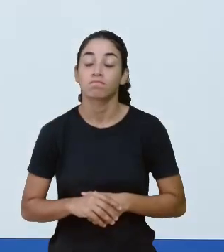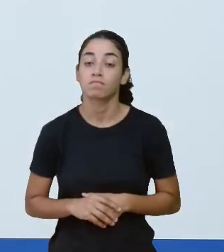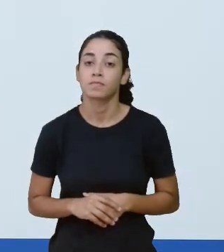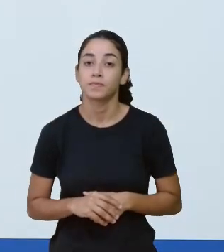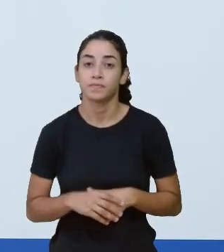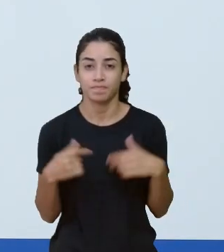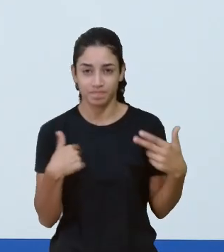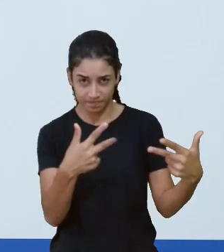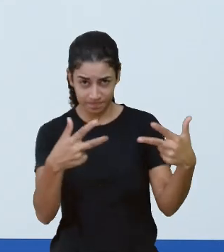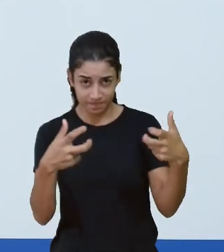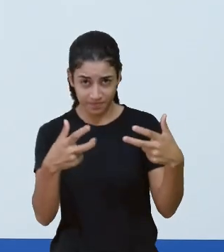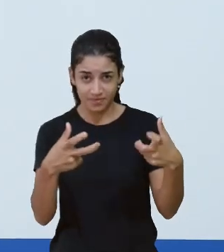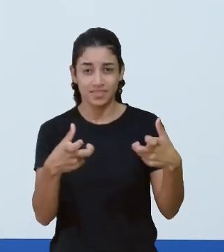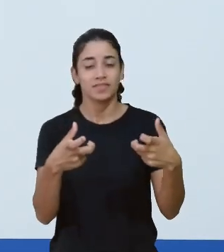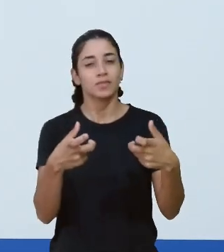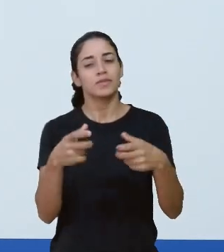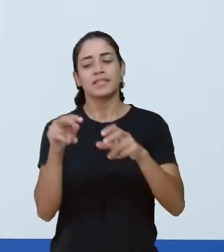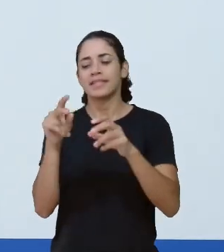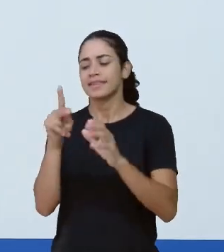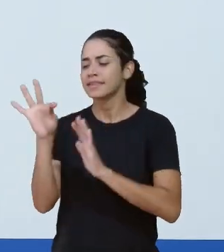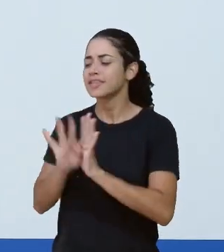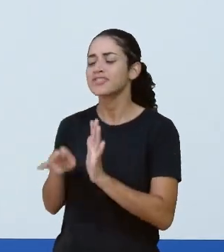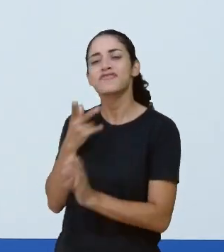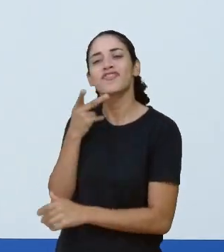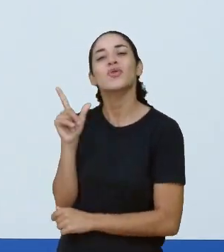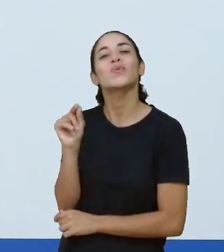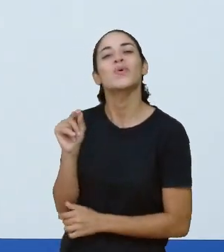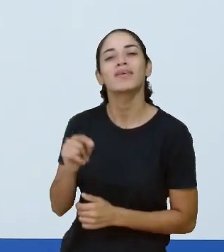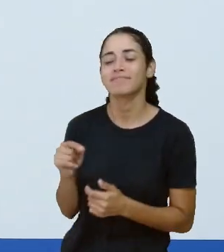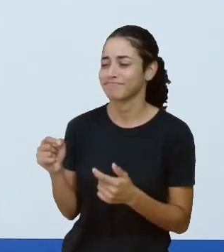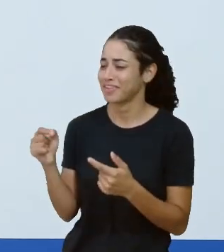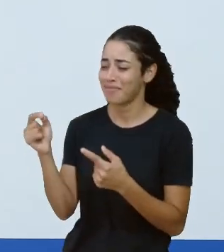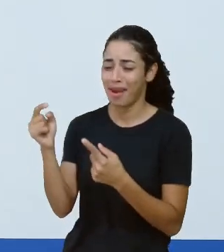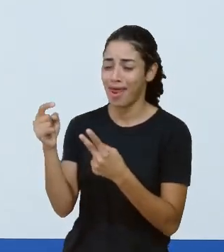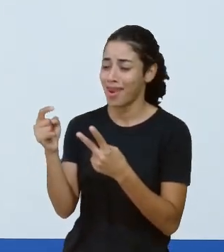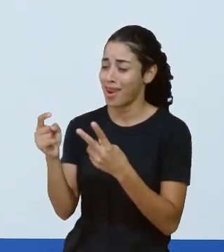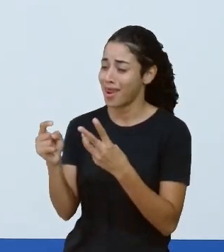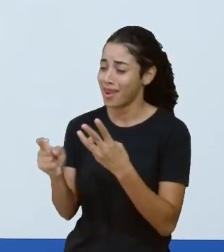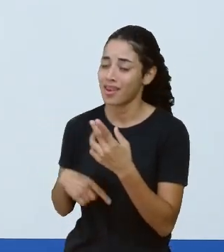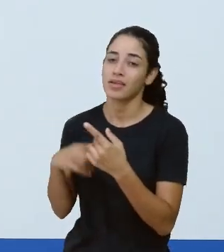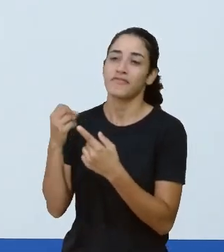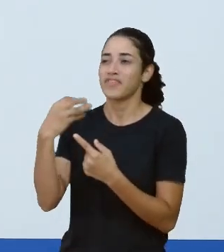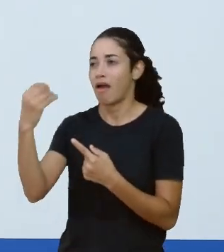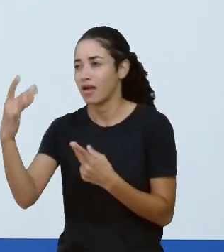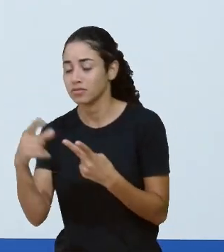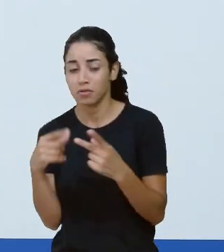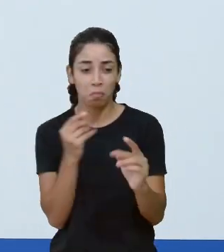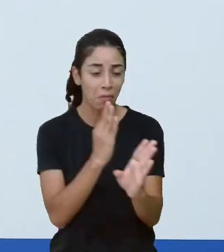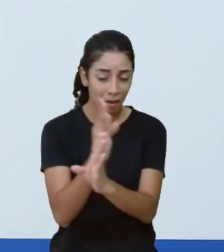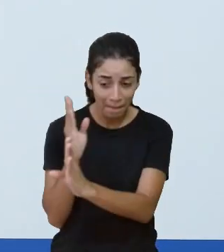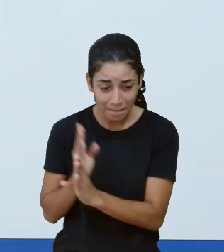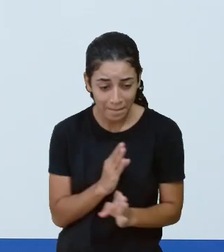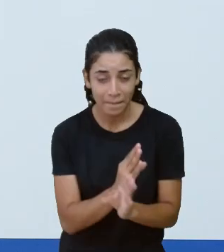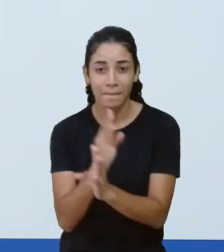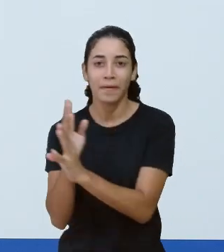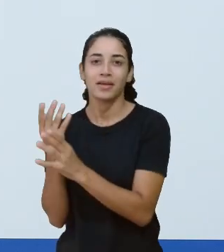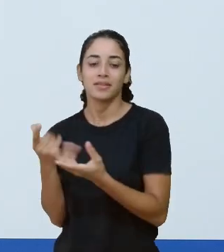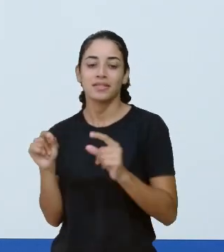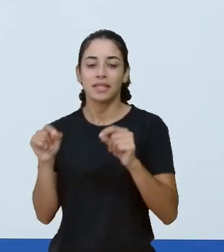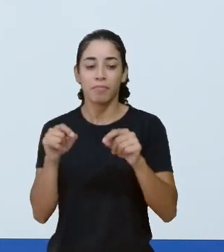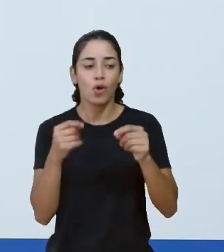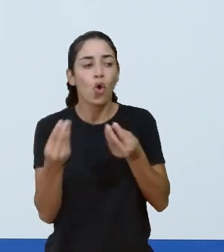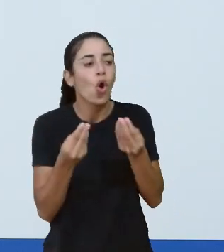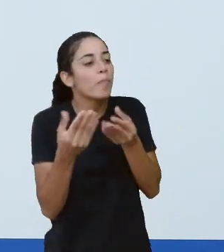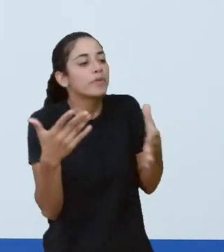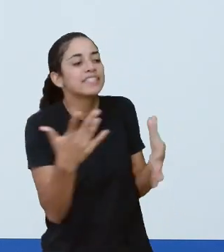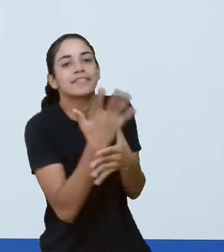que o texto ele fala de várias coisas, da viagem, das descobertas, da formação da